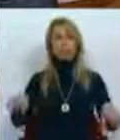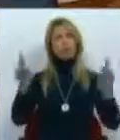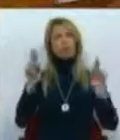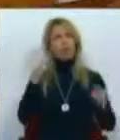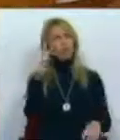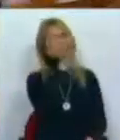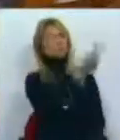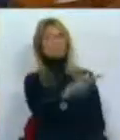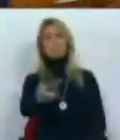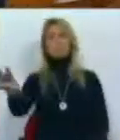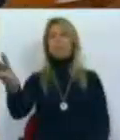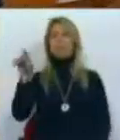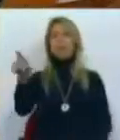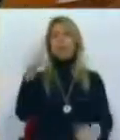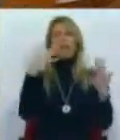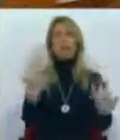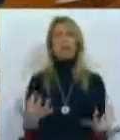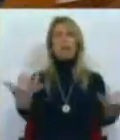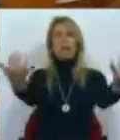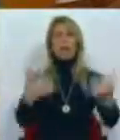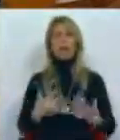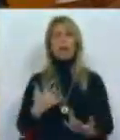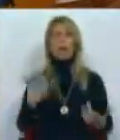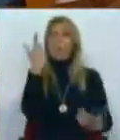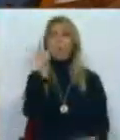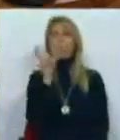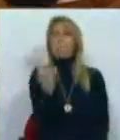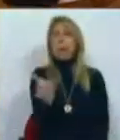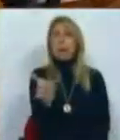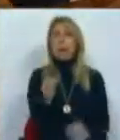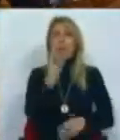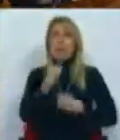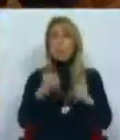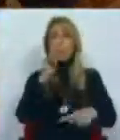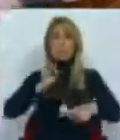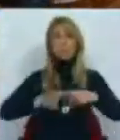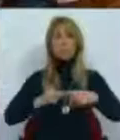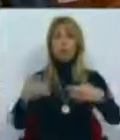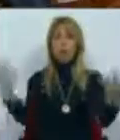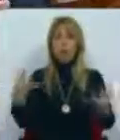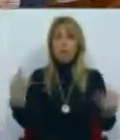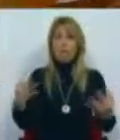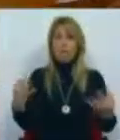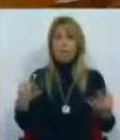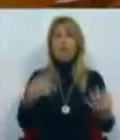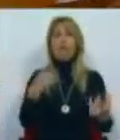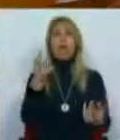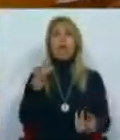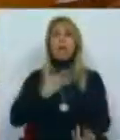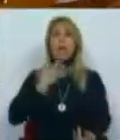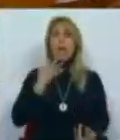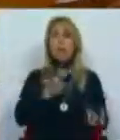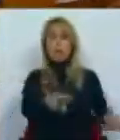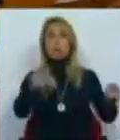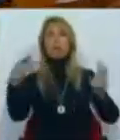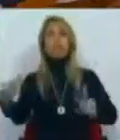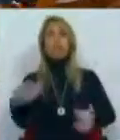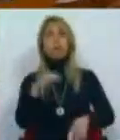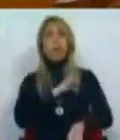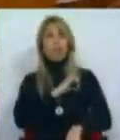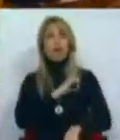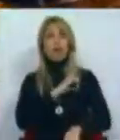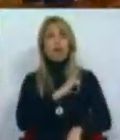Câmara uma palavra sobre aquilo que foi o grande sucesso da privatização da EDP, em que os arautos da